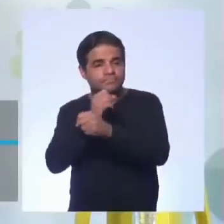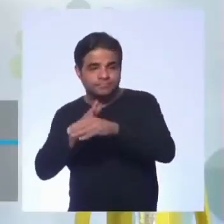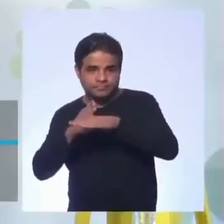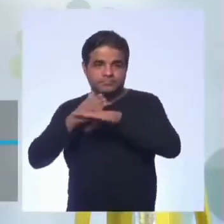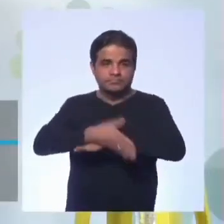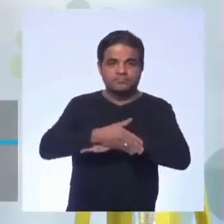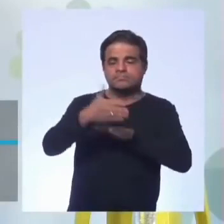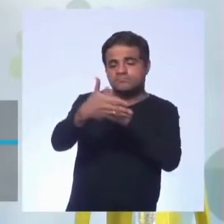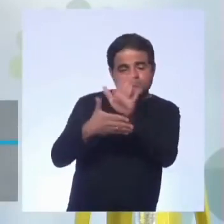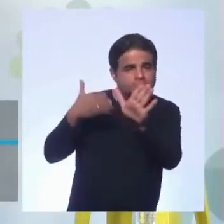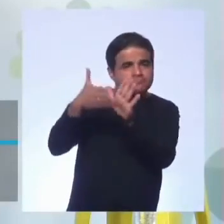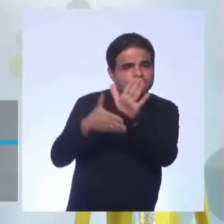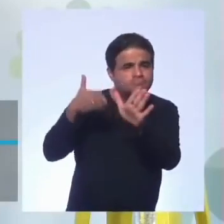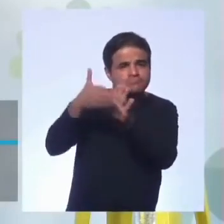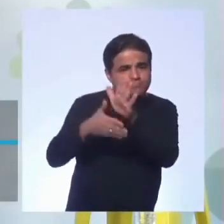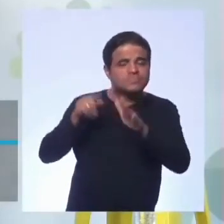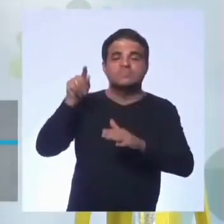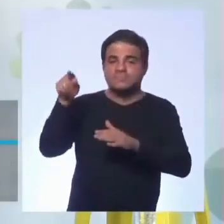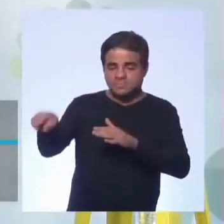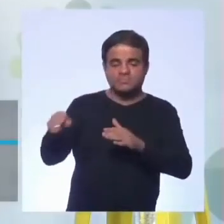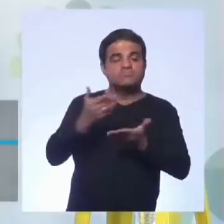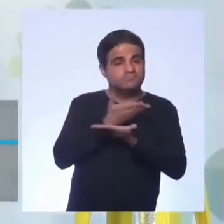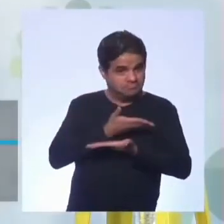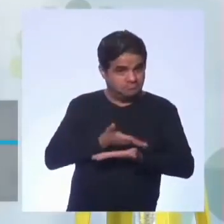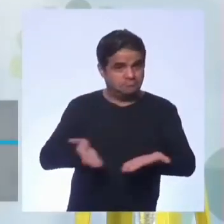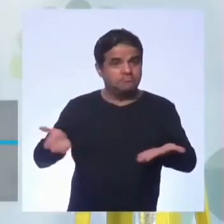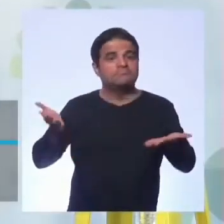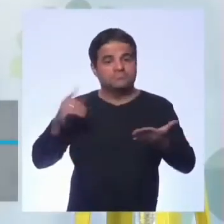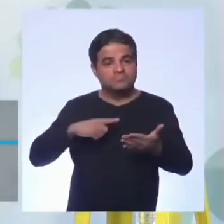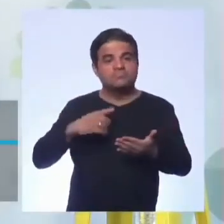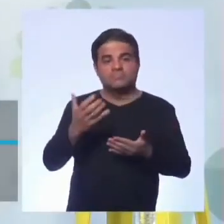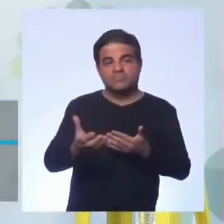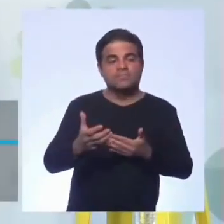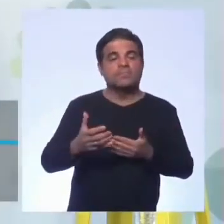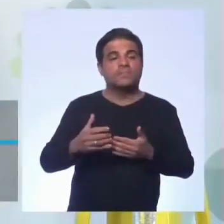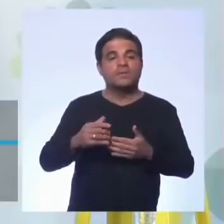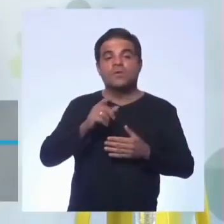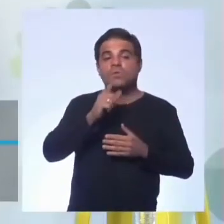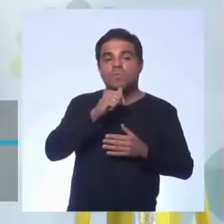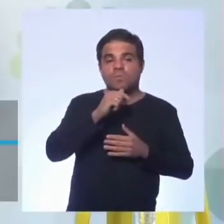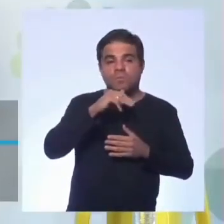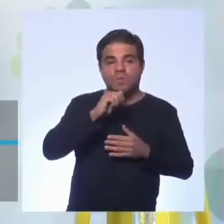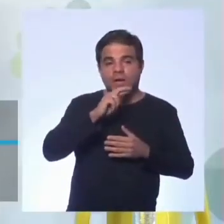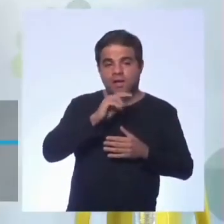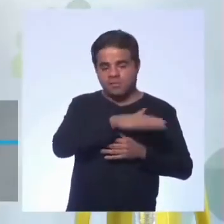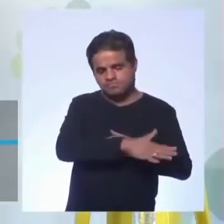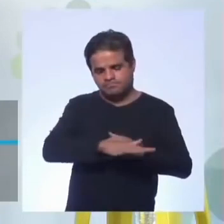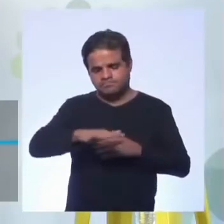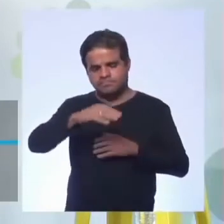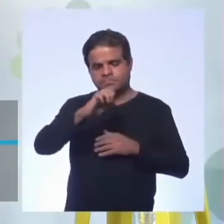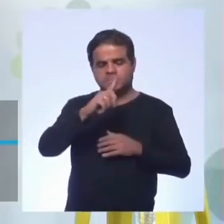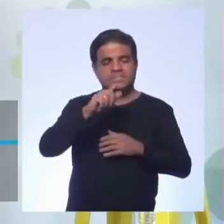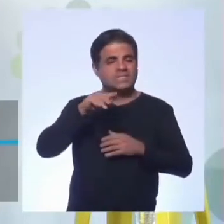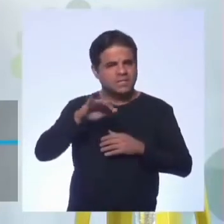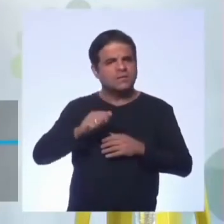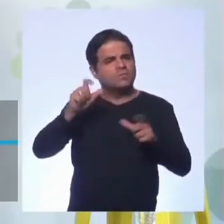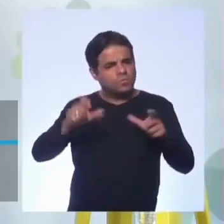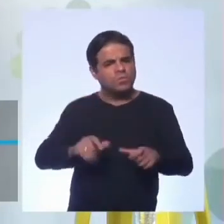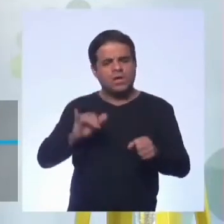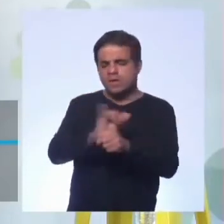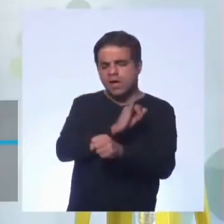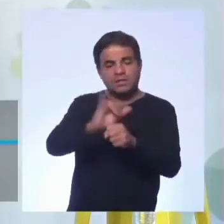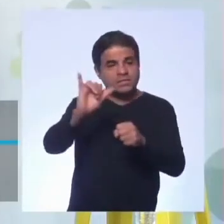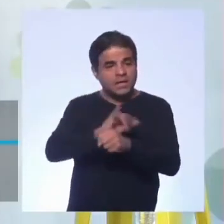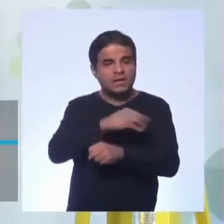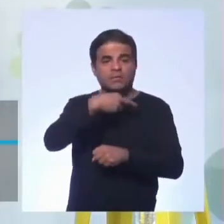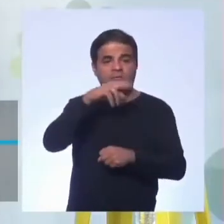passagem ferroviária ali para o mar Mediterrâneo. Era um lugar estratégico para